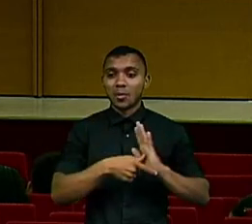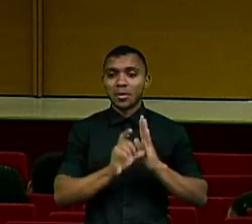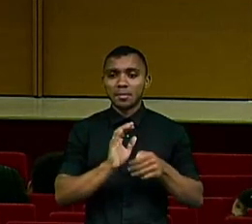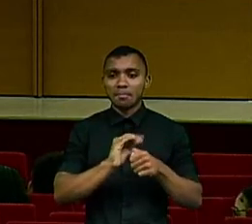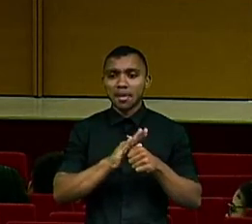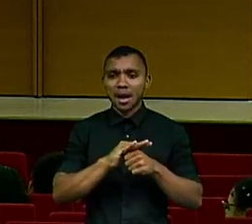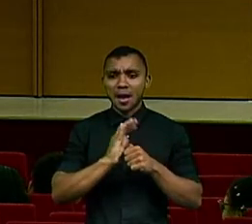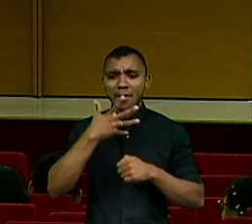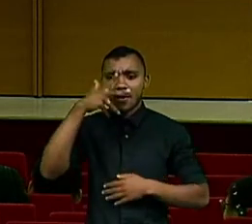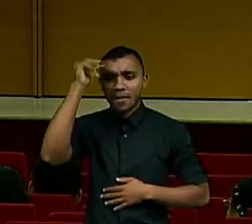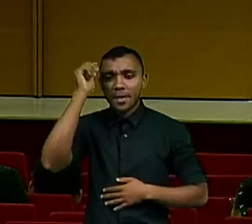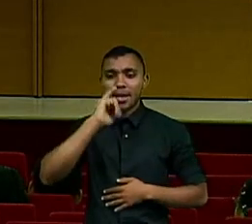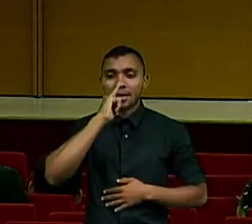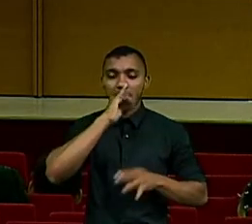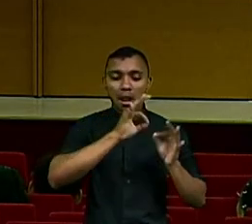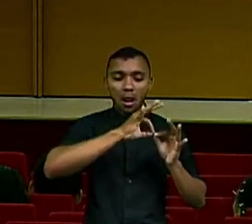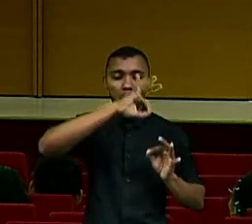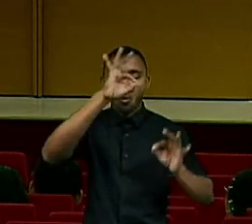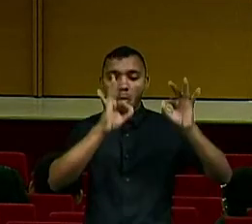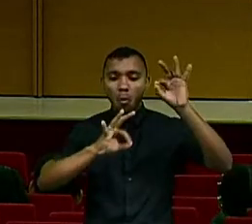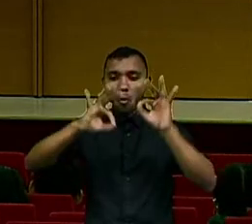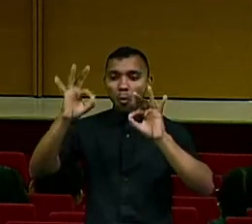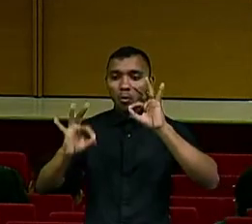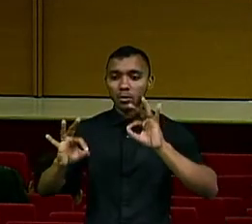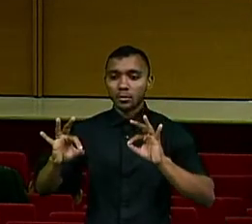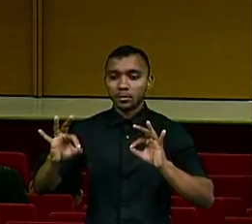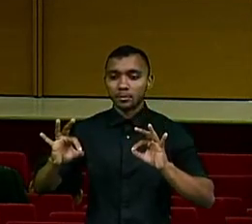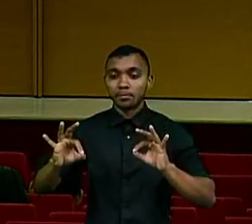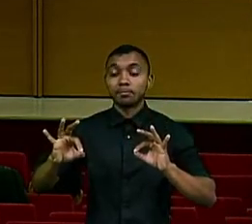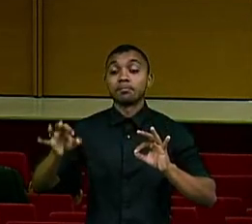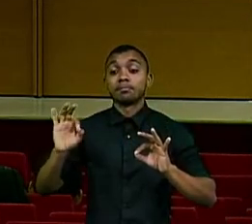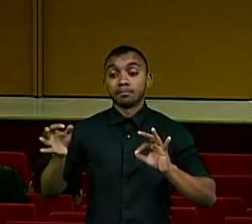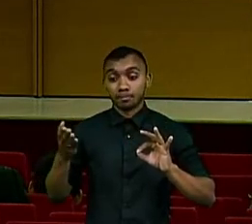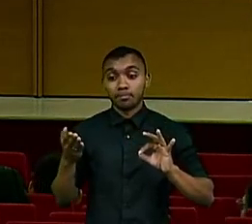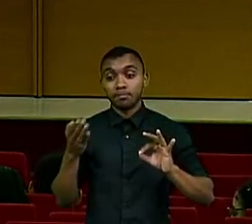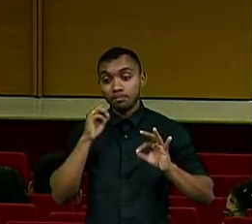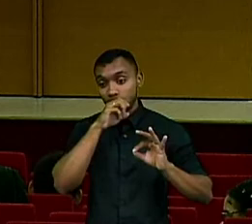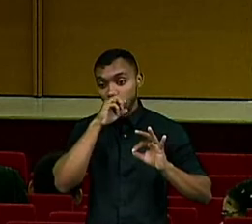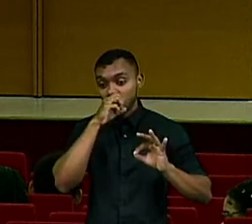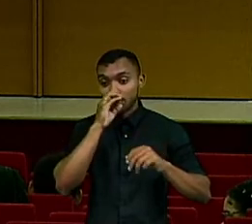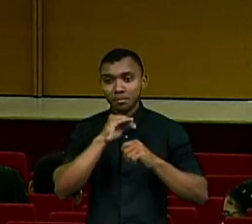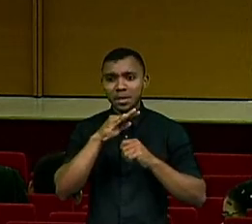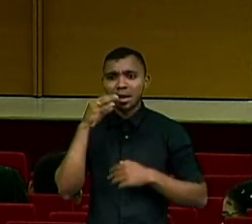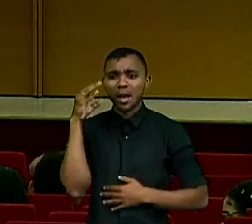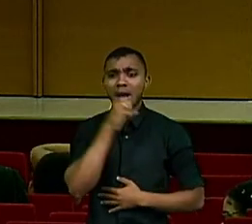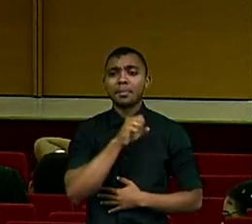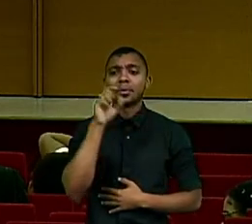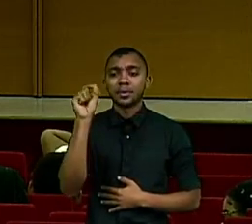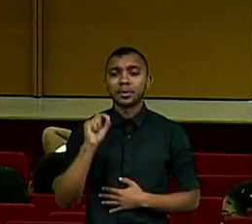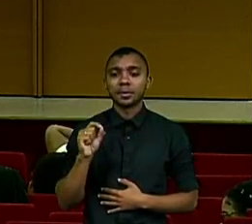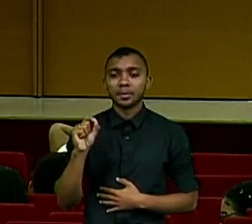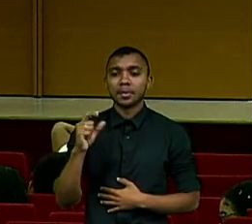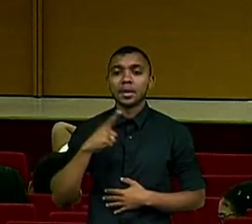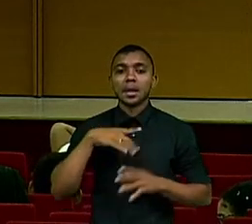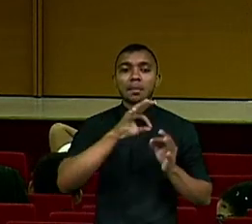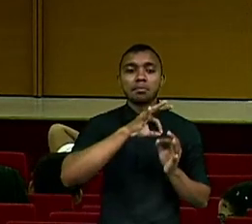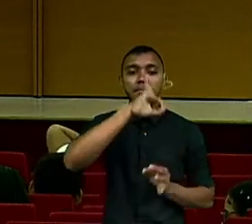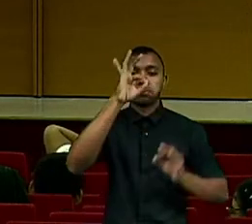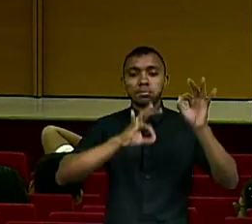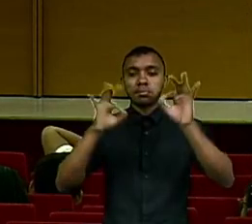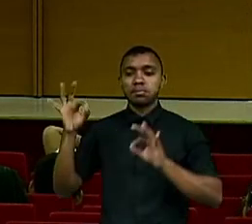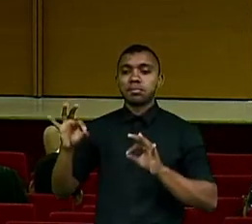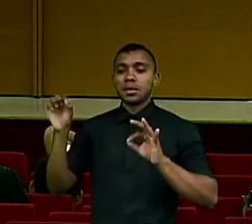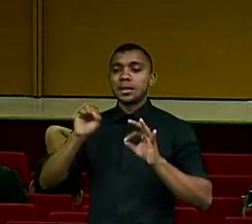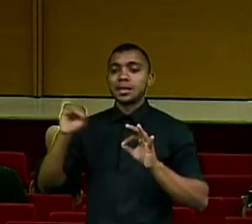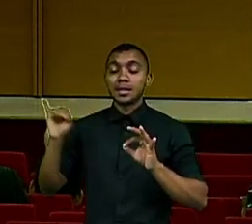de uma onda proporcionalmente eu vou aumentar o comprimento de onda então se